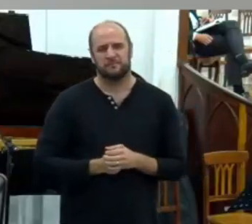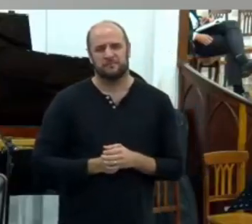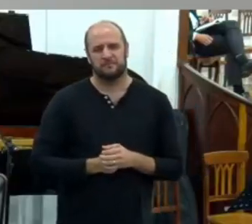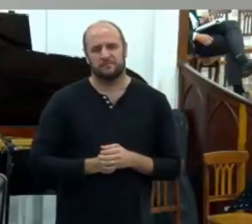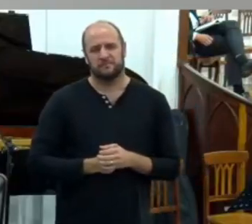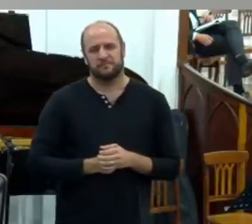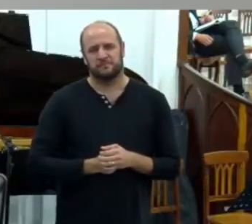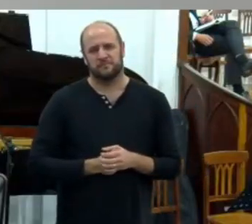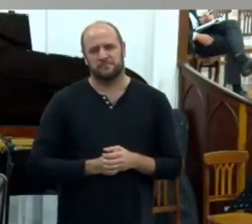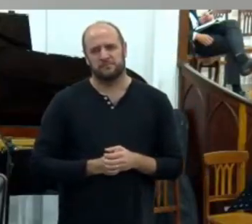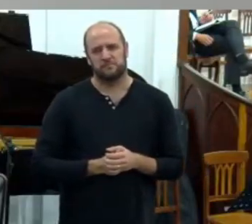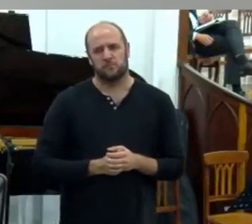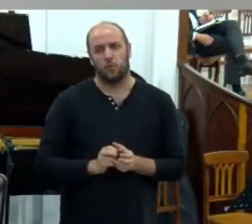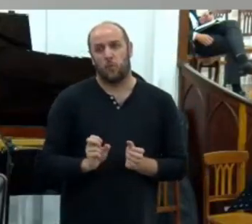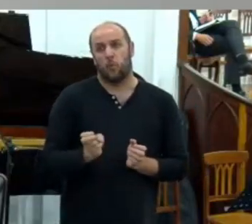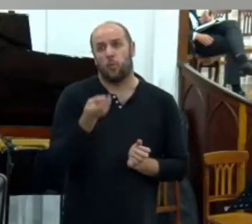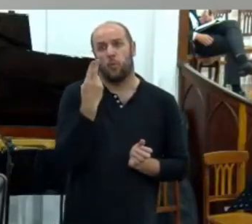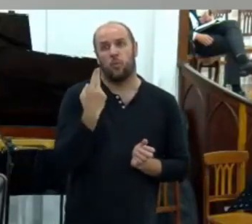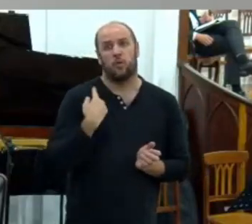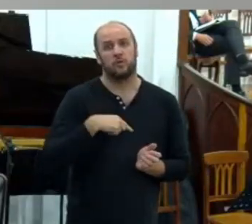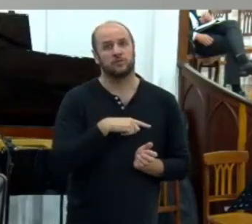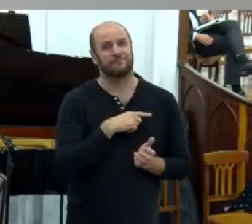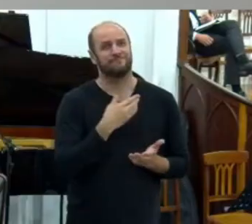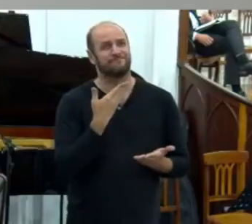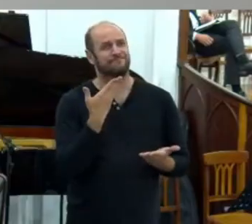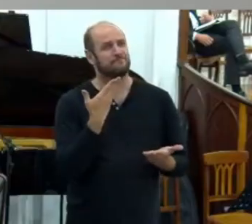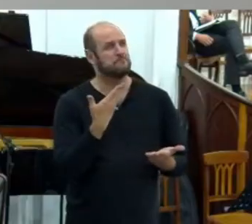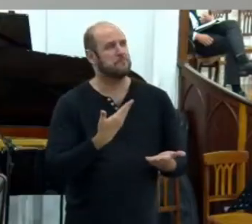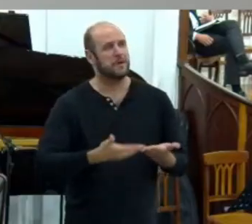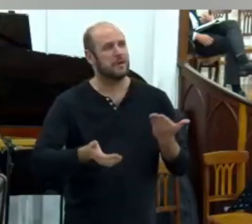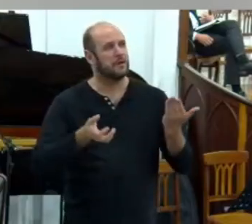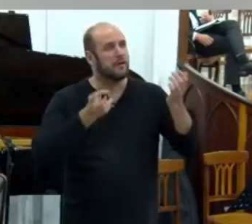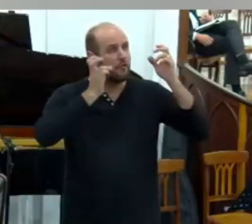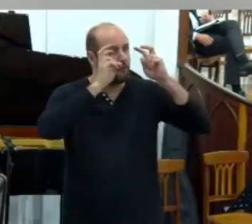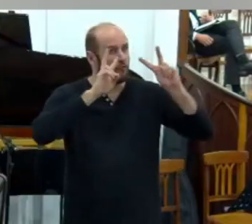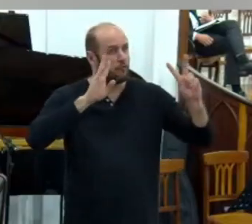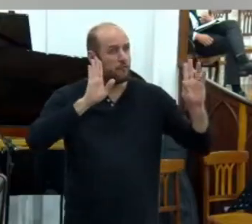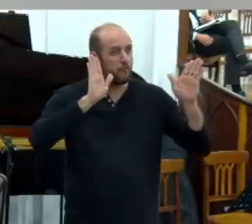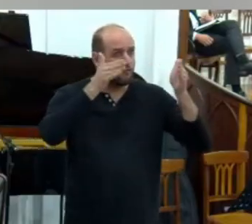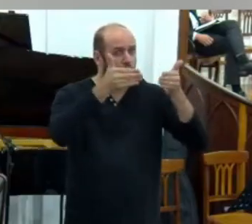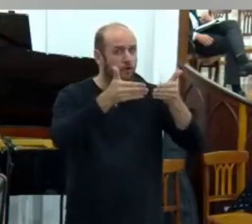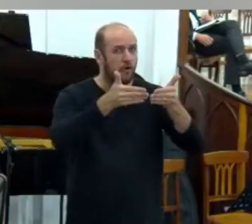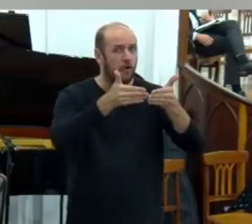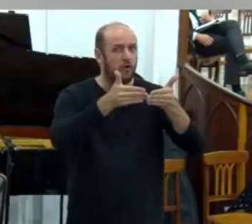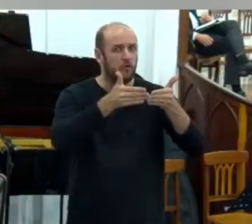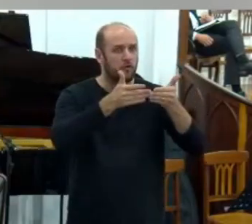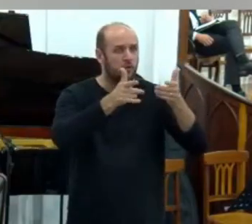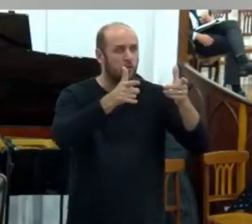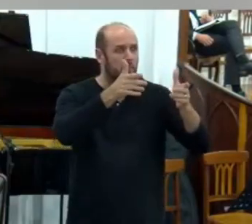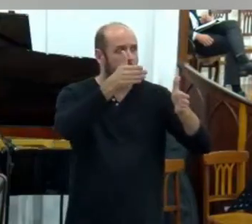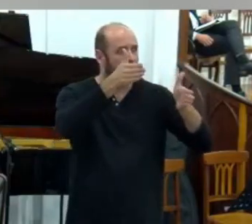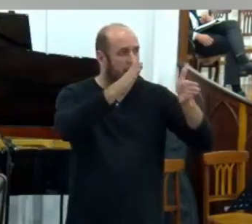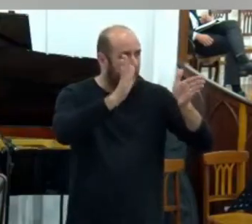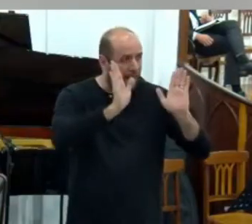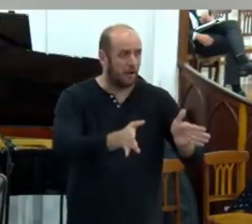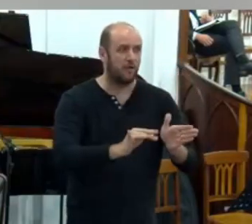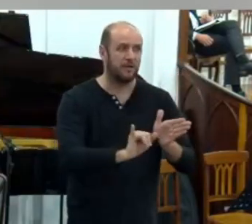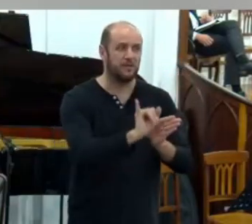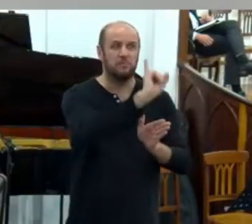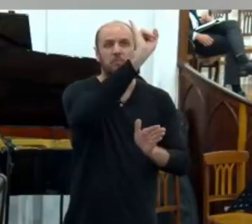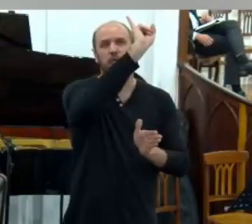Será que temos perdido de vista a importância deste momento?